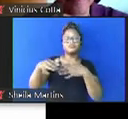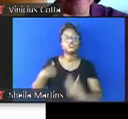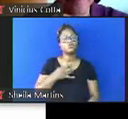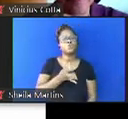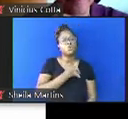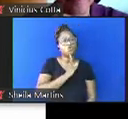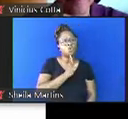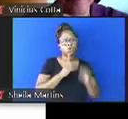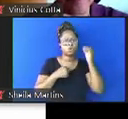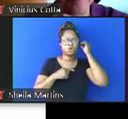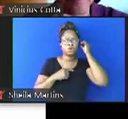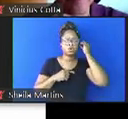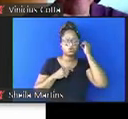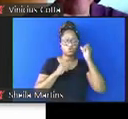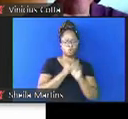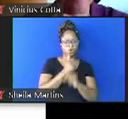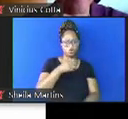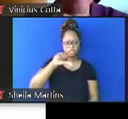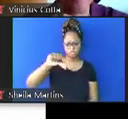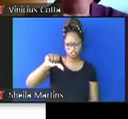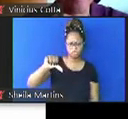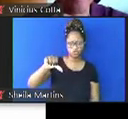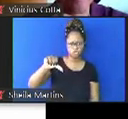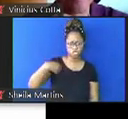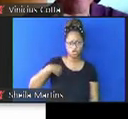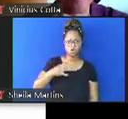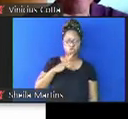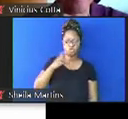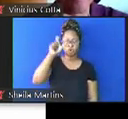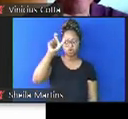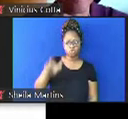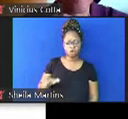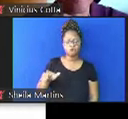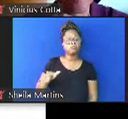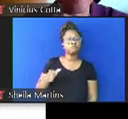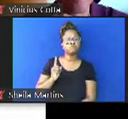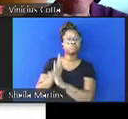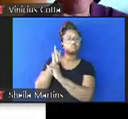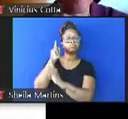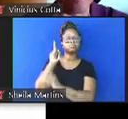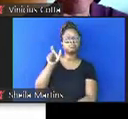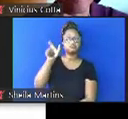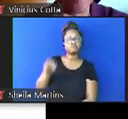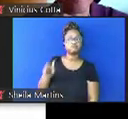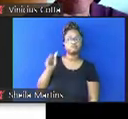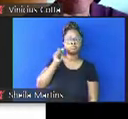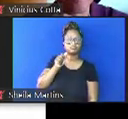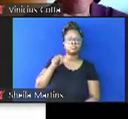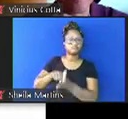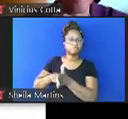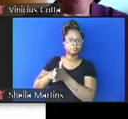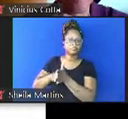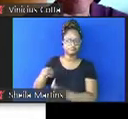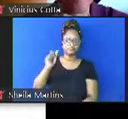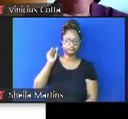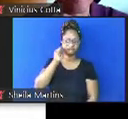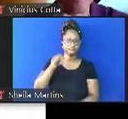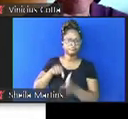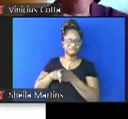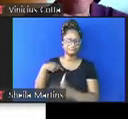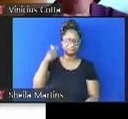em 2019, quando eu fui para a reunião anual, eu conheci uma pesquisadora que havia ganho,